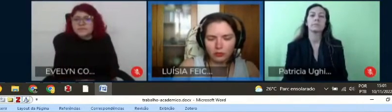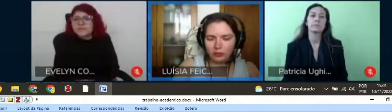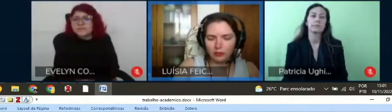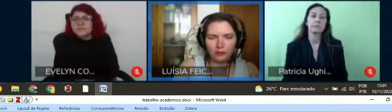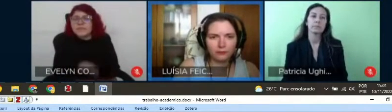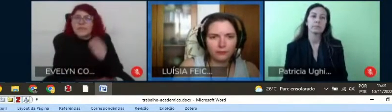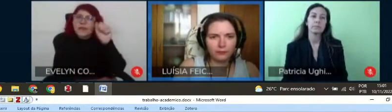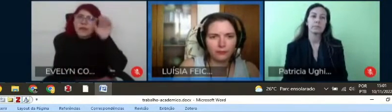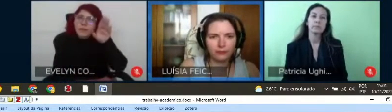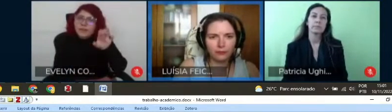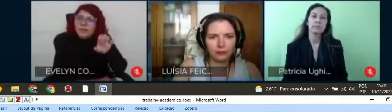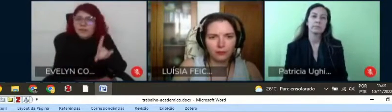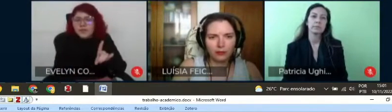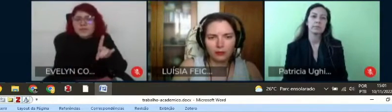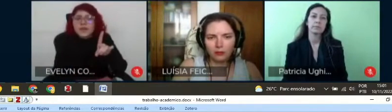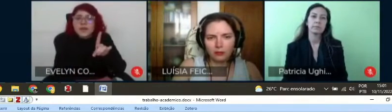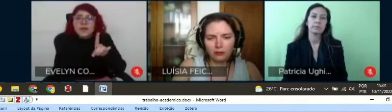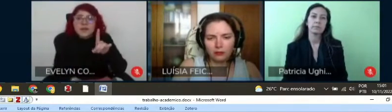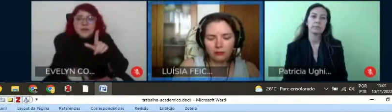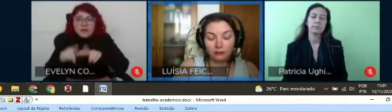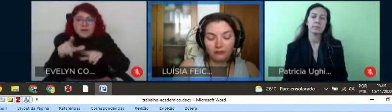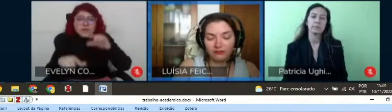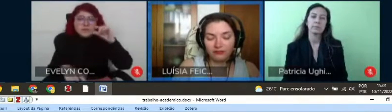Jabuti, Coati,